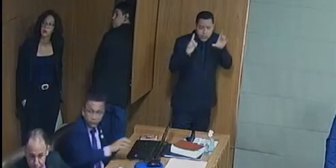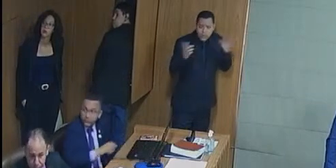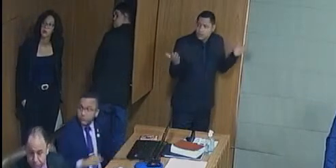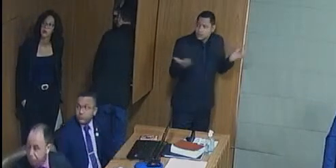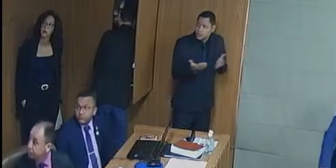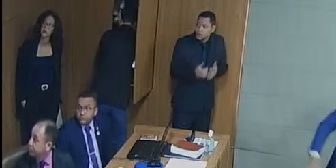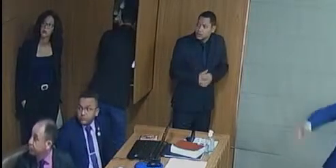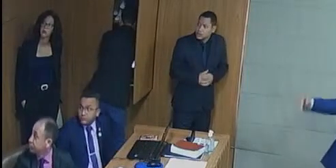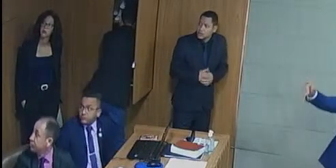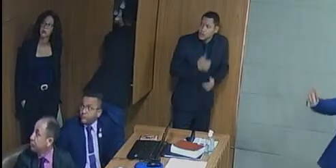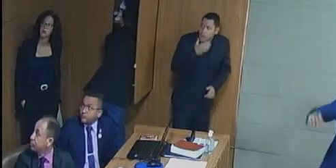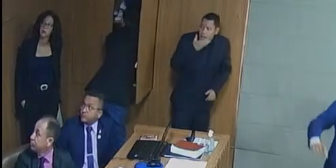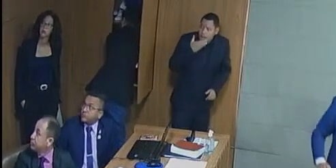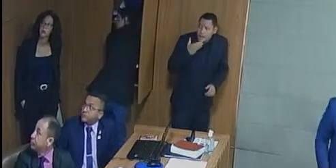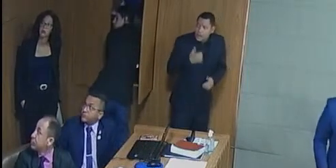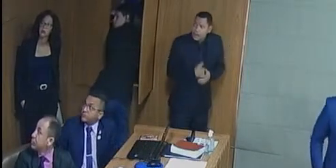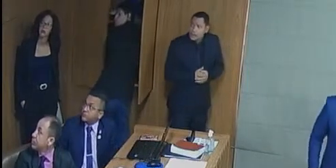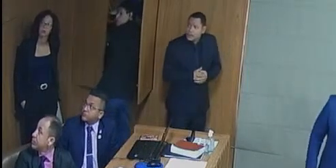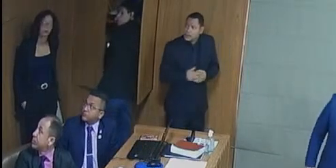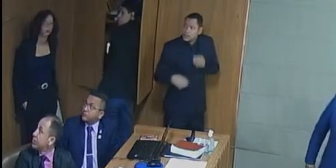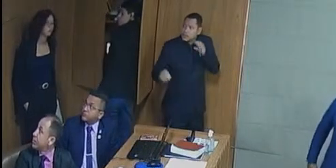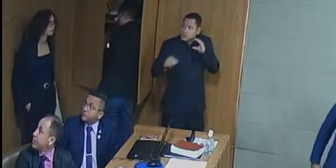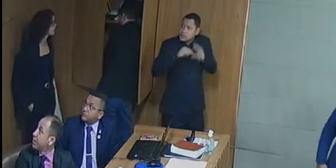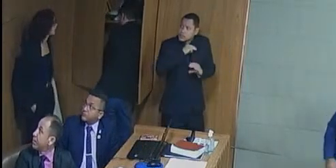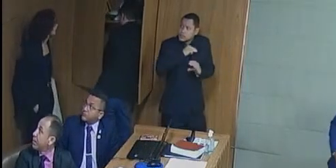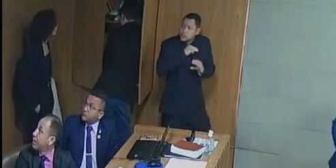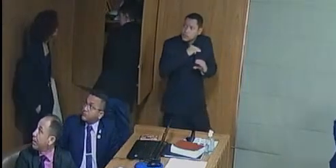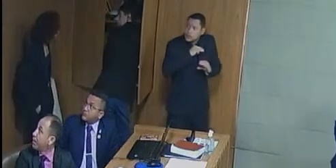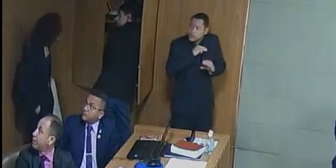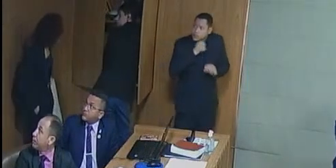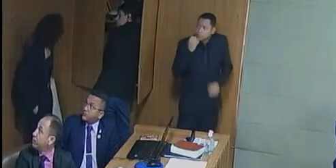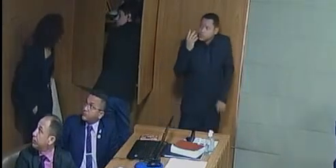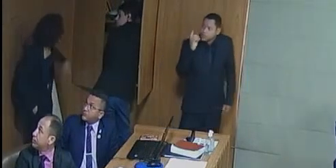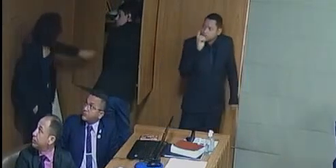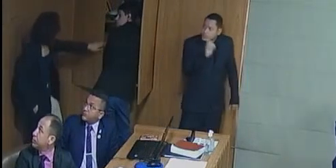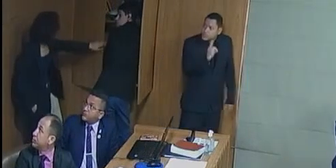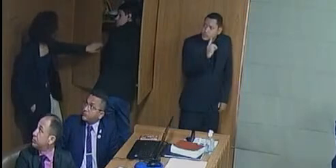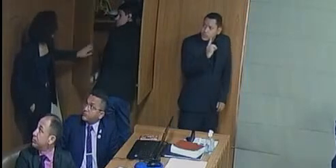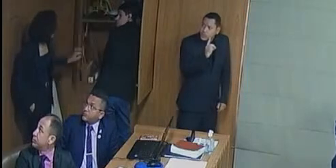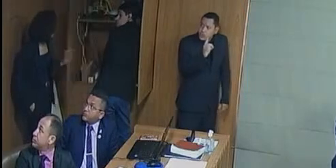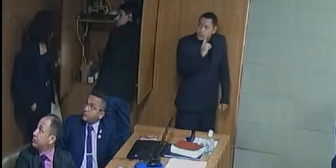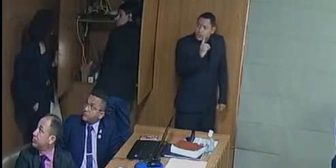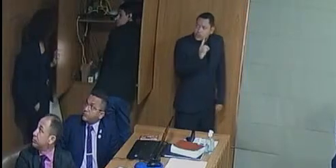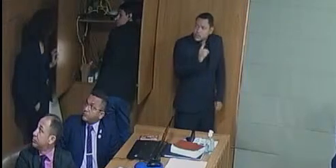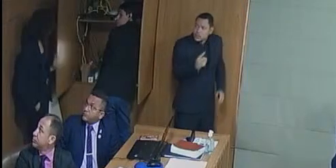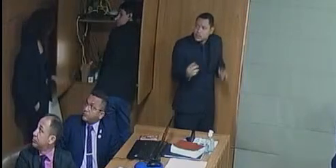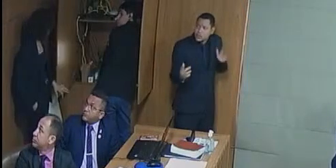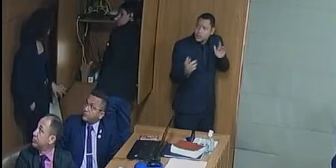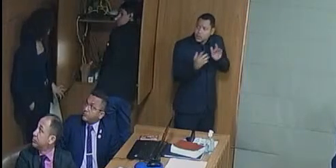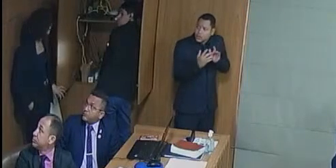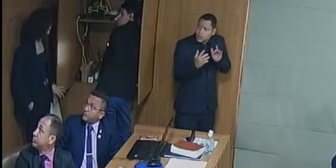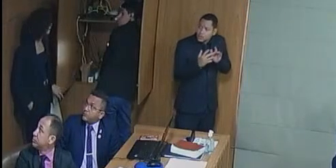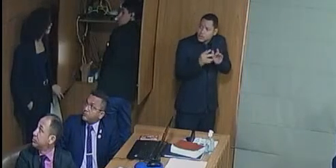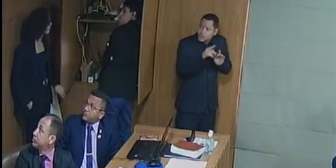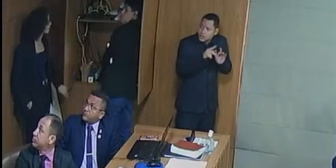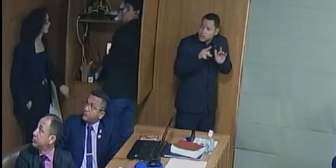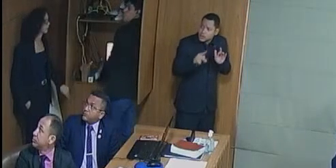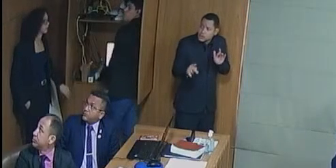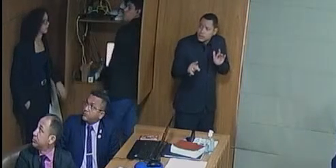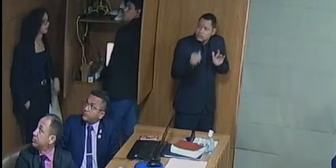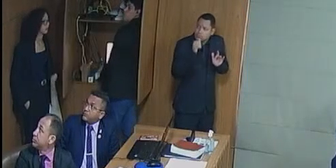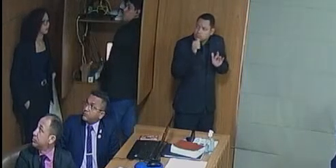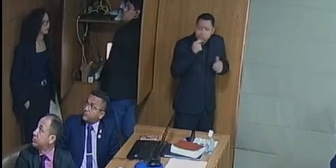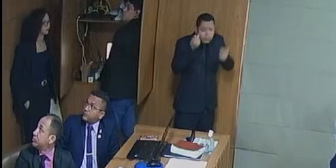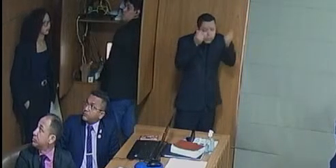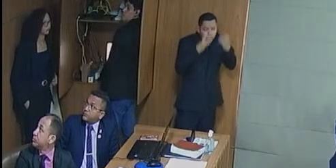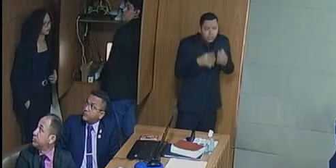favor me mandou esta mensagem bom dia segue o contato da presidente repassei a situação para ela e me diz que ainda não entrar em